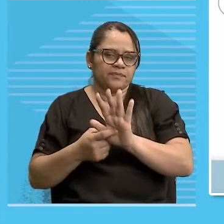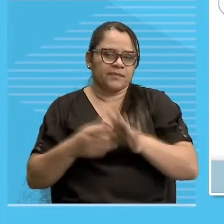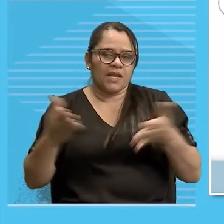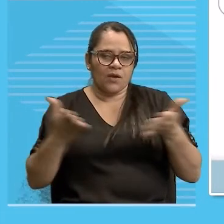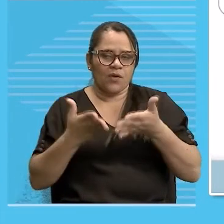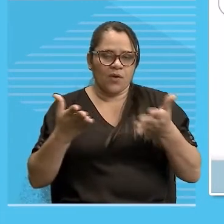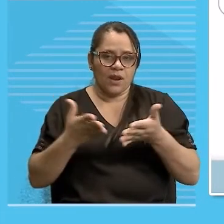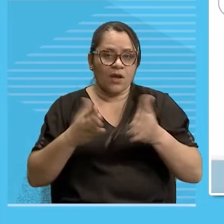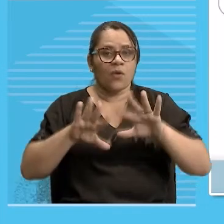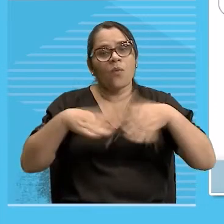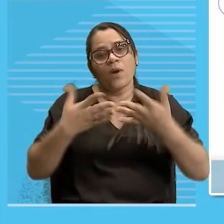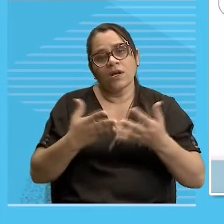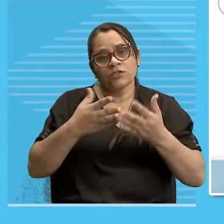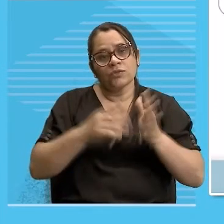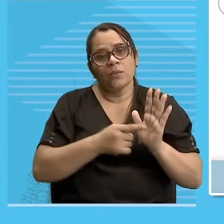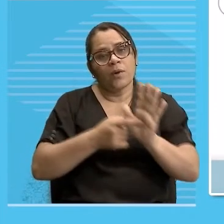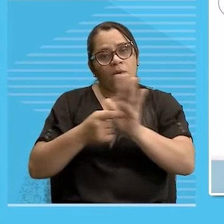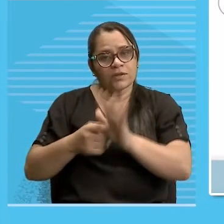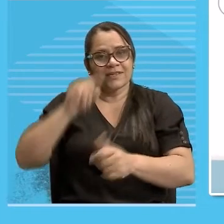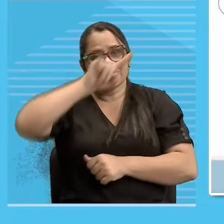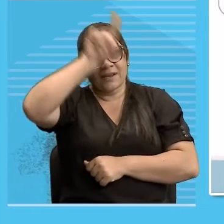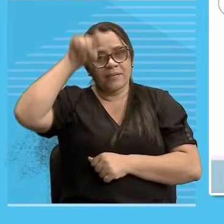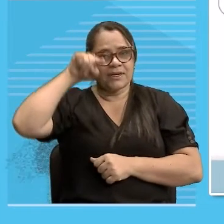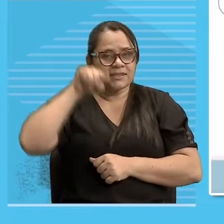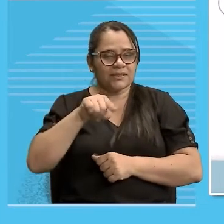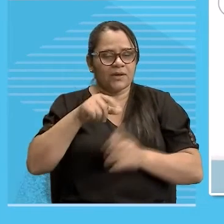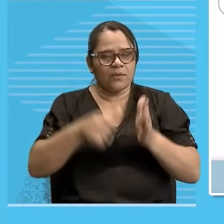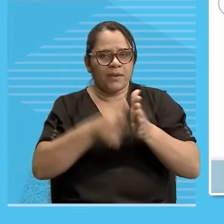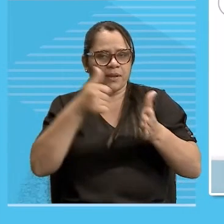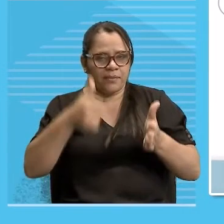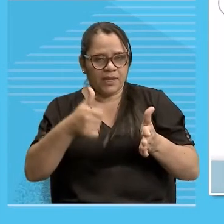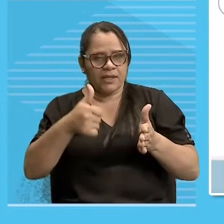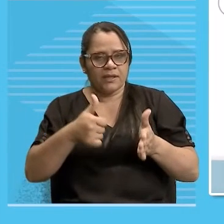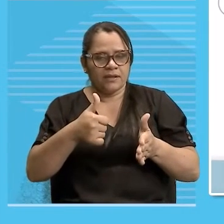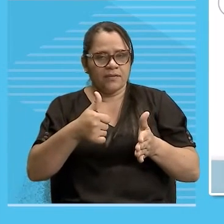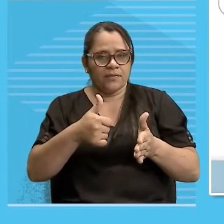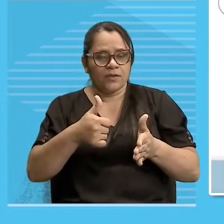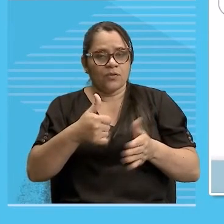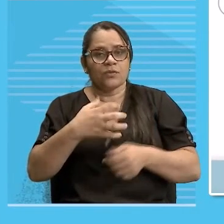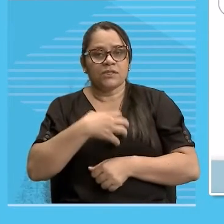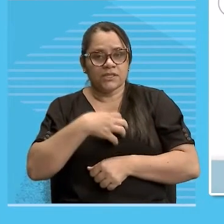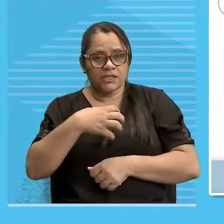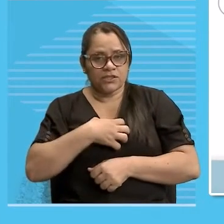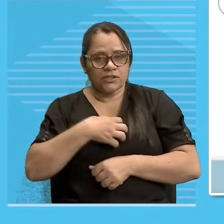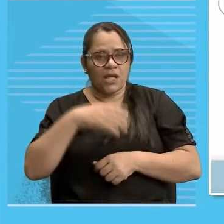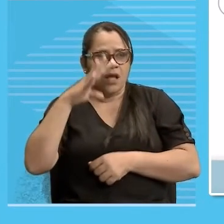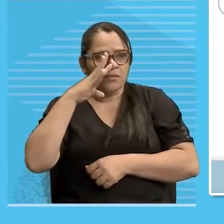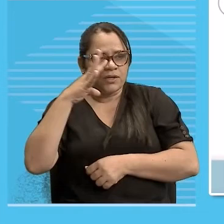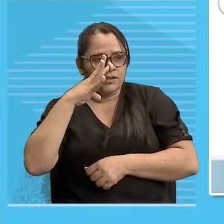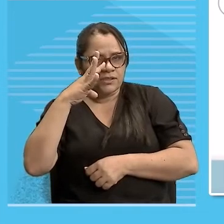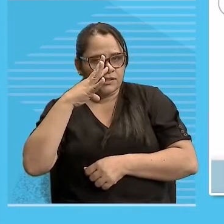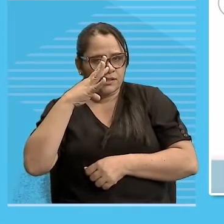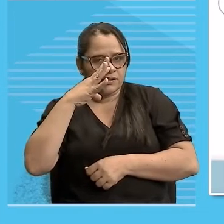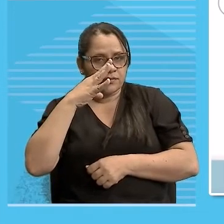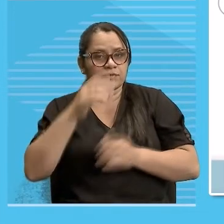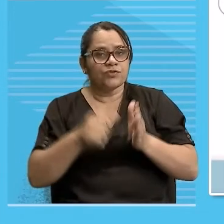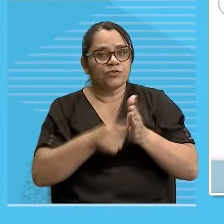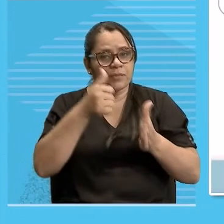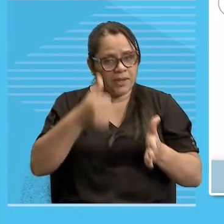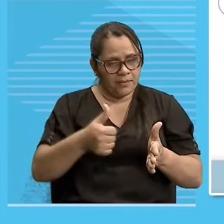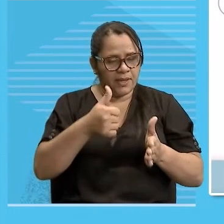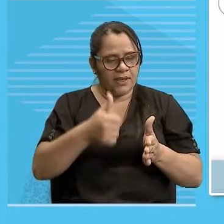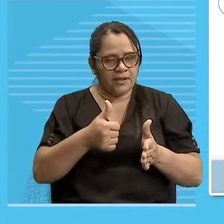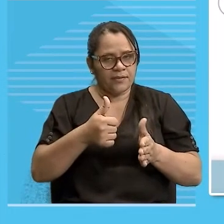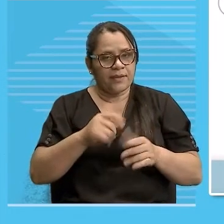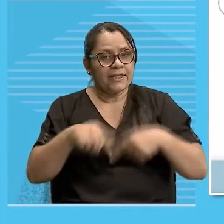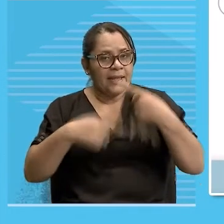traz a exclamação primeiro, dizem que, quanto ao sentido, a admiração vem primeiro e depois vem a